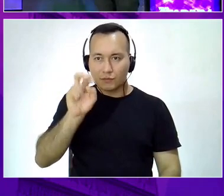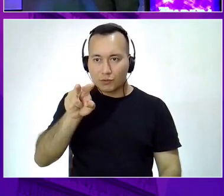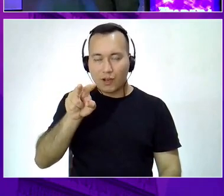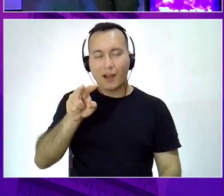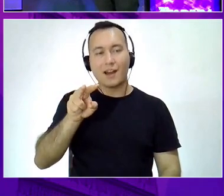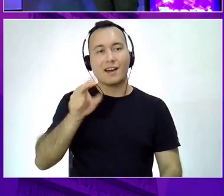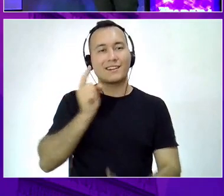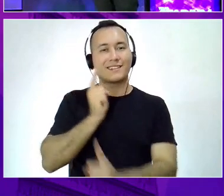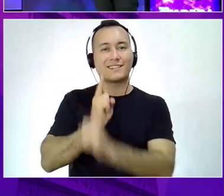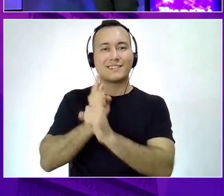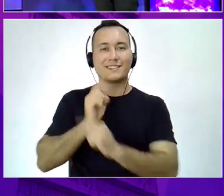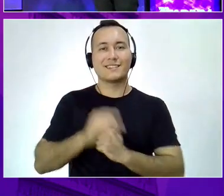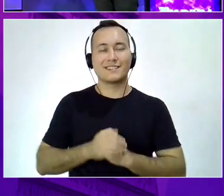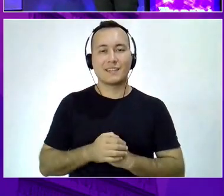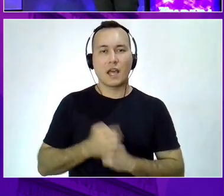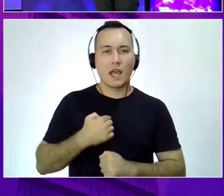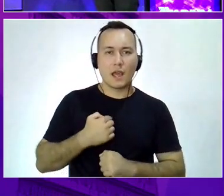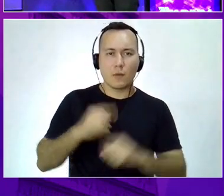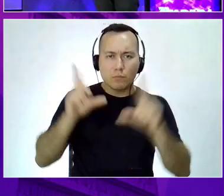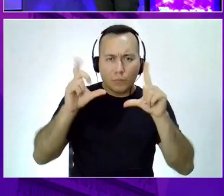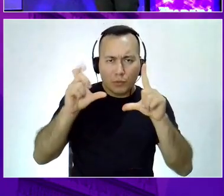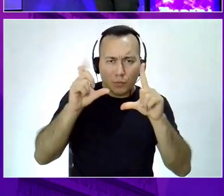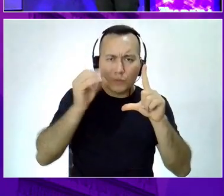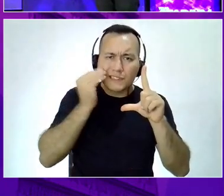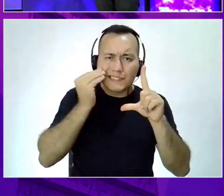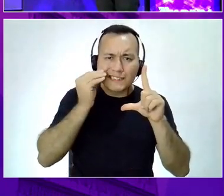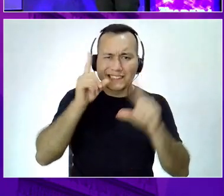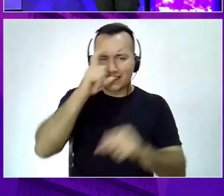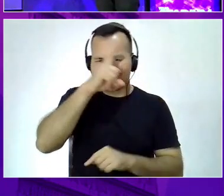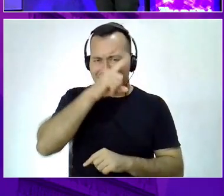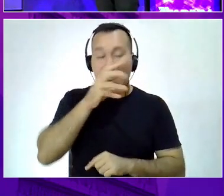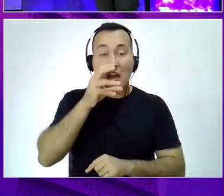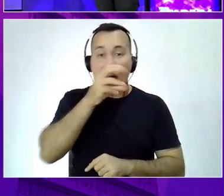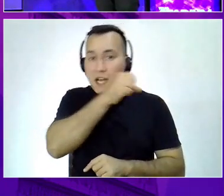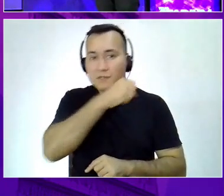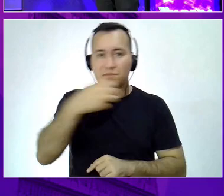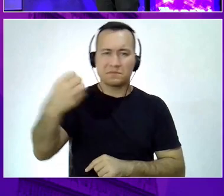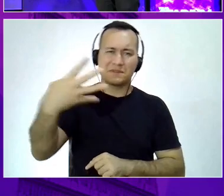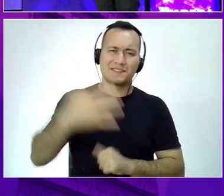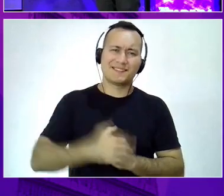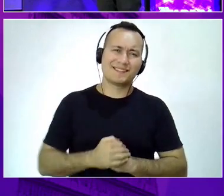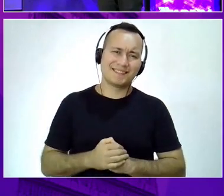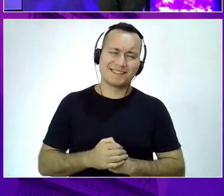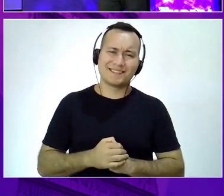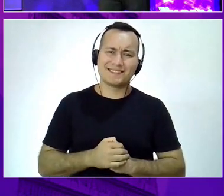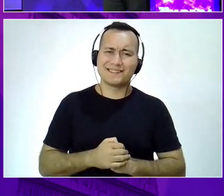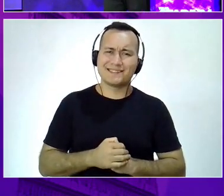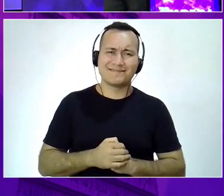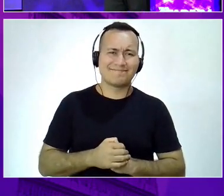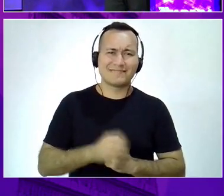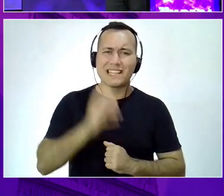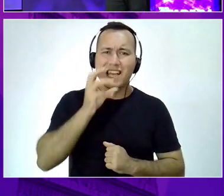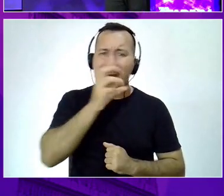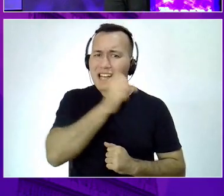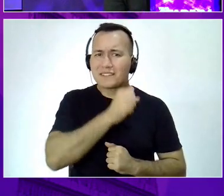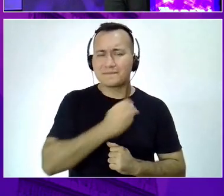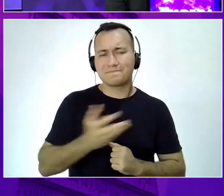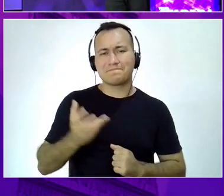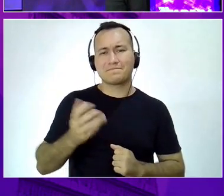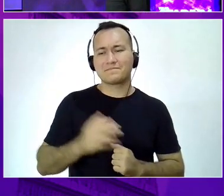Ou igual o tamanho do ícone lá do Rios, né? Tentar clicar no comentário ou na página. Mesma